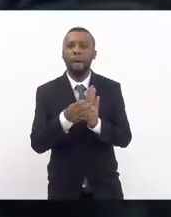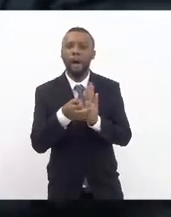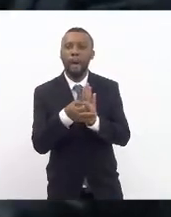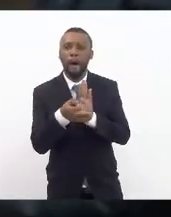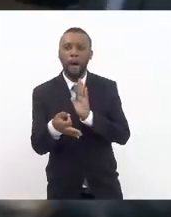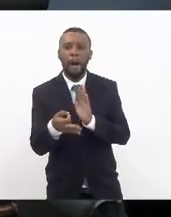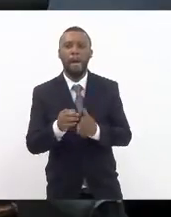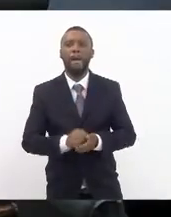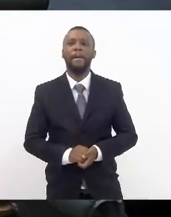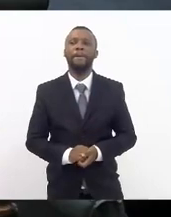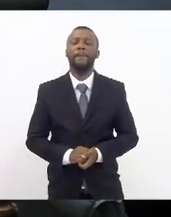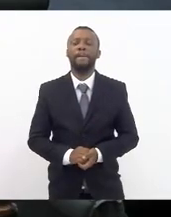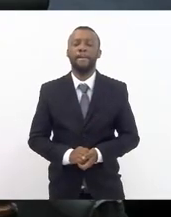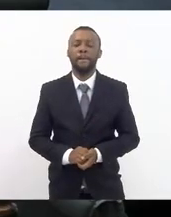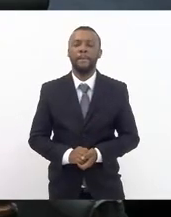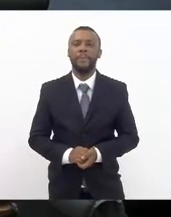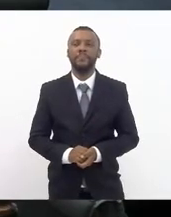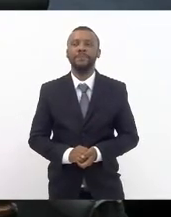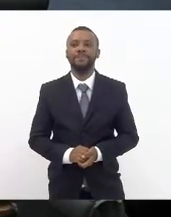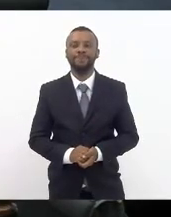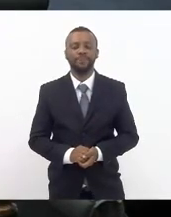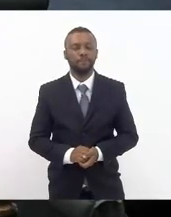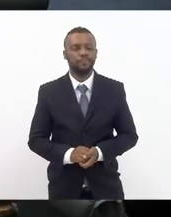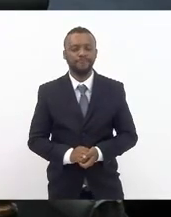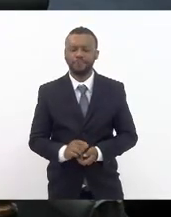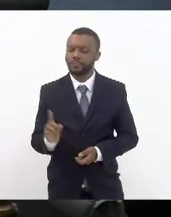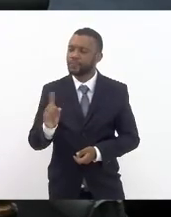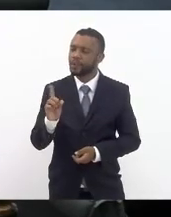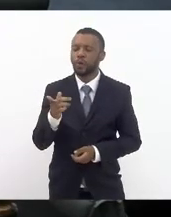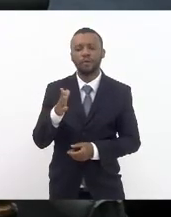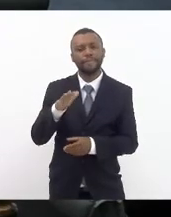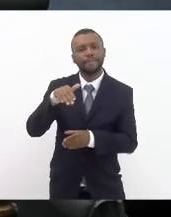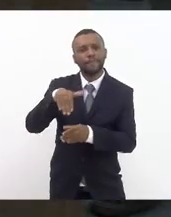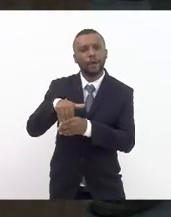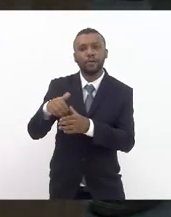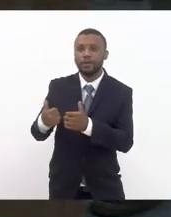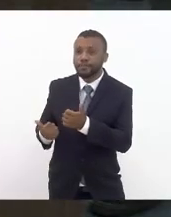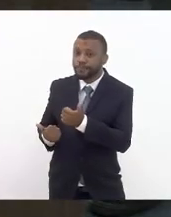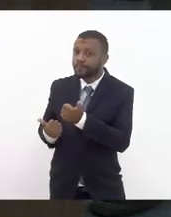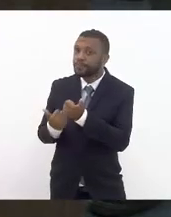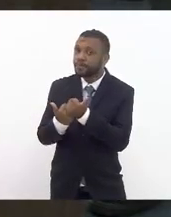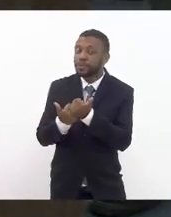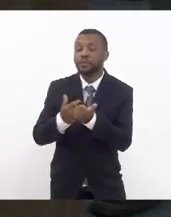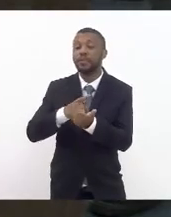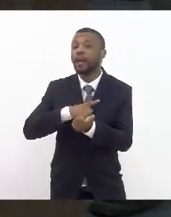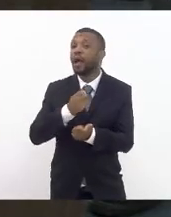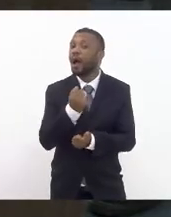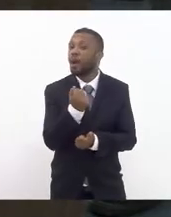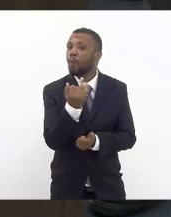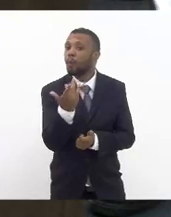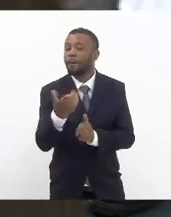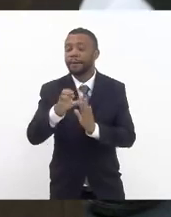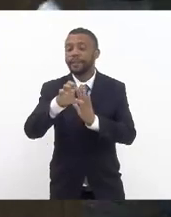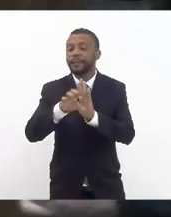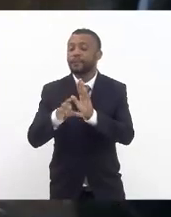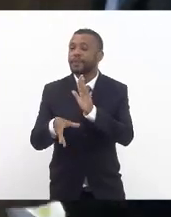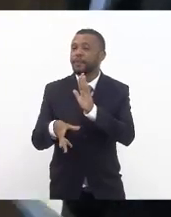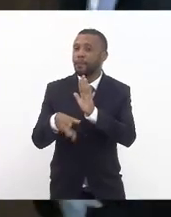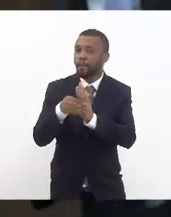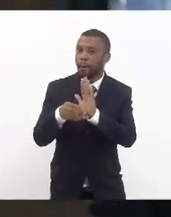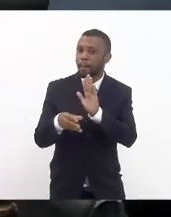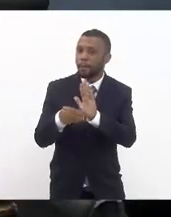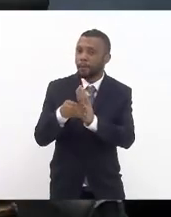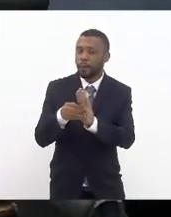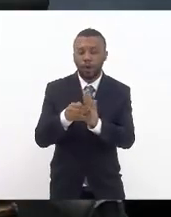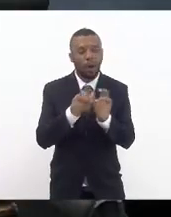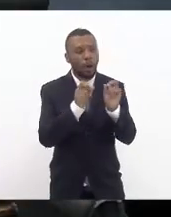outras emendas não é minha. Não, o nosso era favorável com algumas emendas. Então, eu tirei as